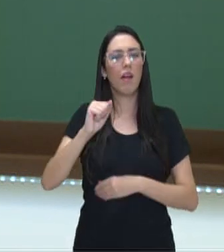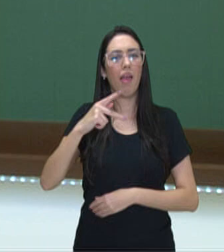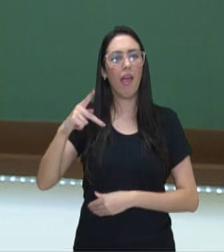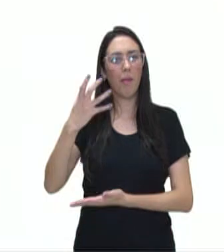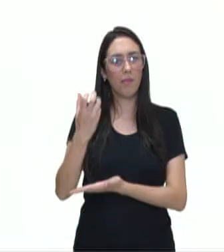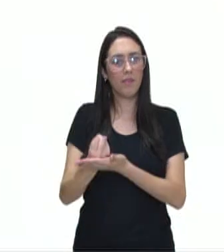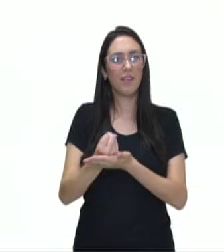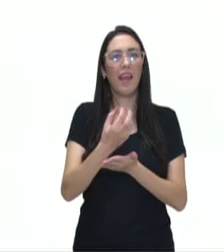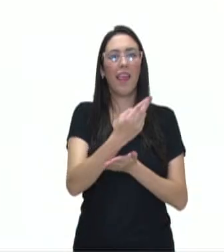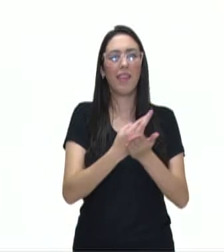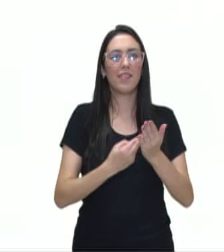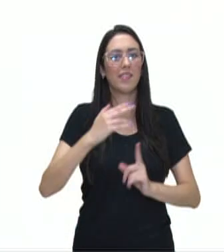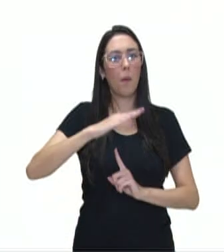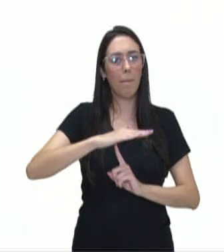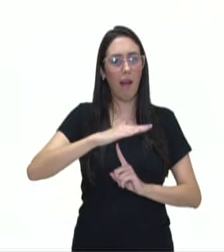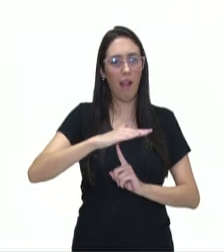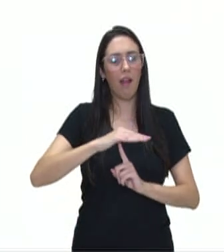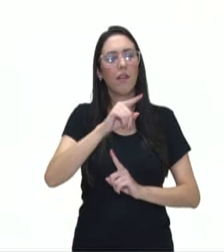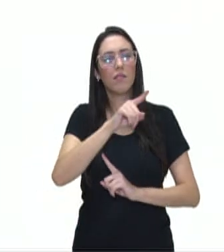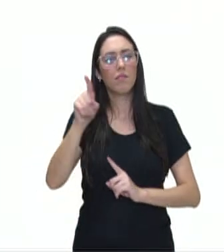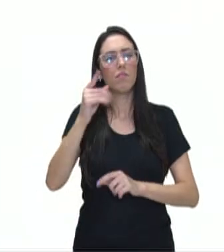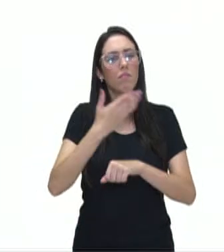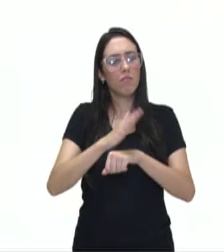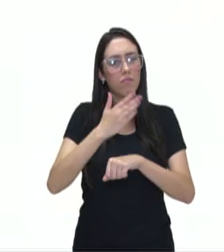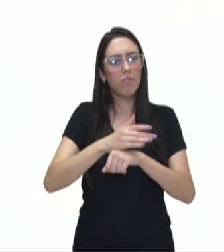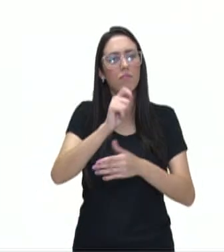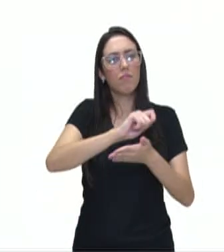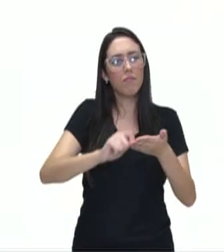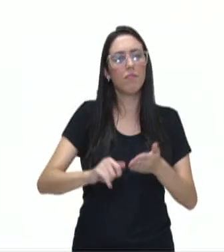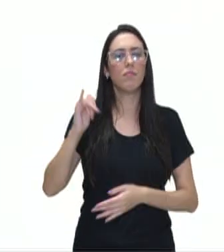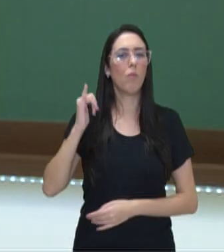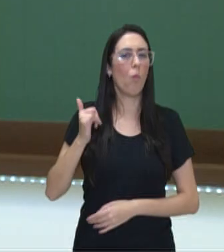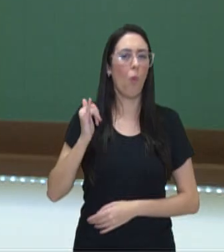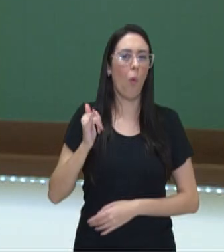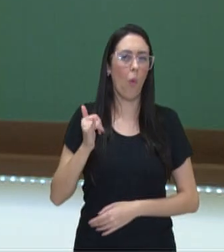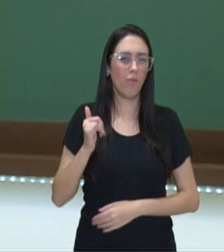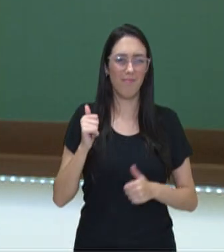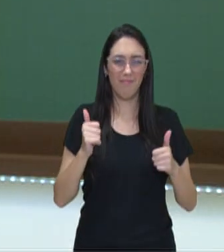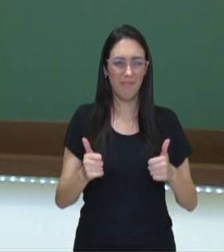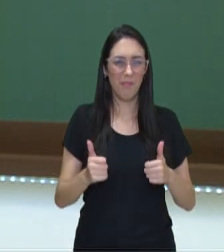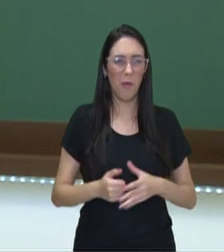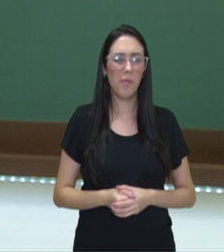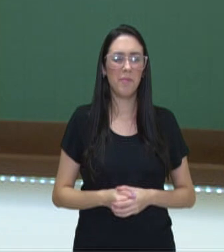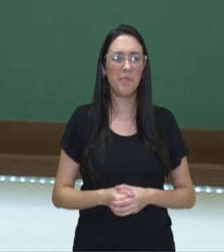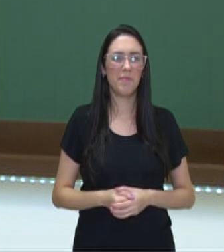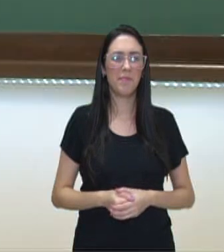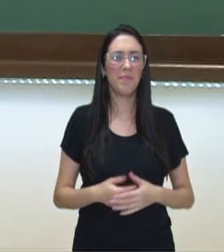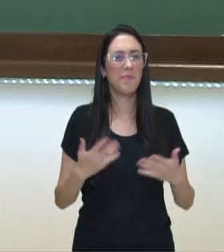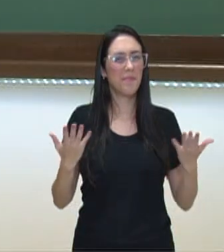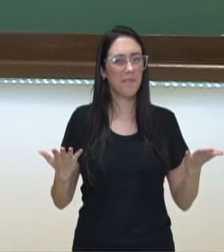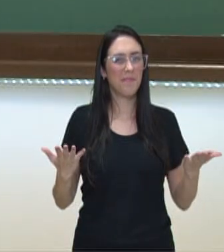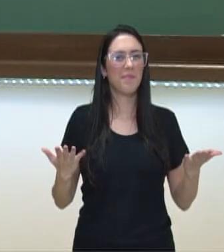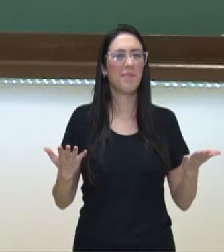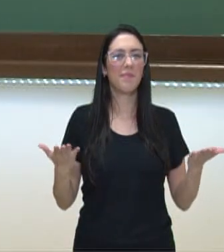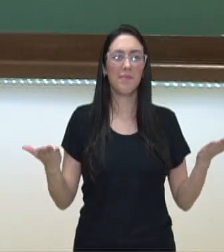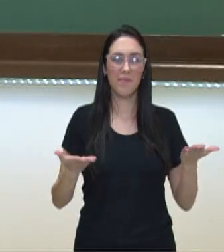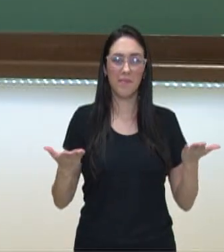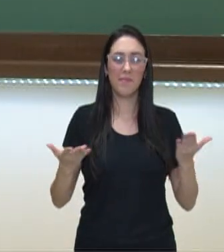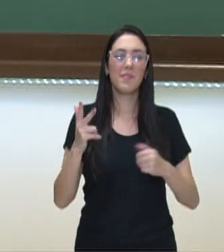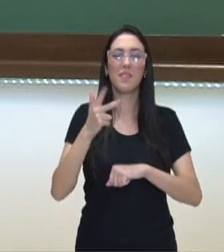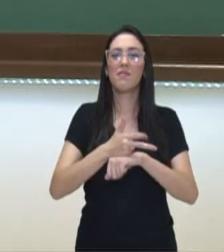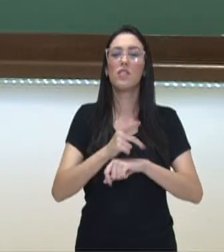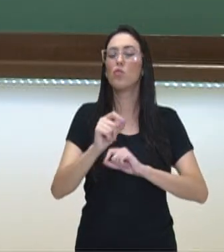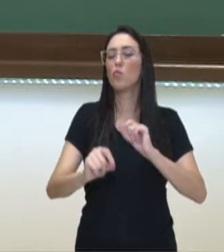Redação Paraná e escrever o conto de autoria de vocês, ok? Então, nesse vídeo,